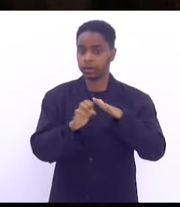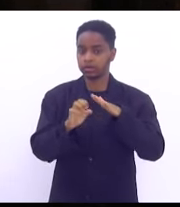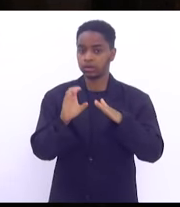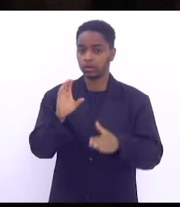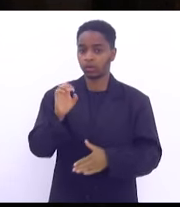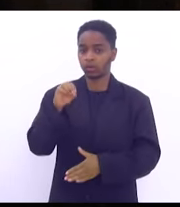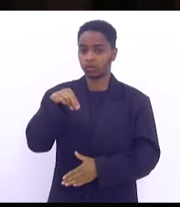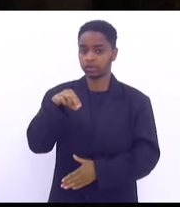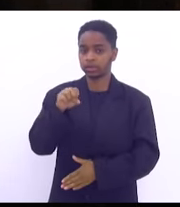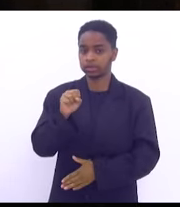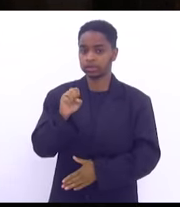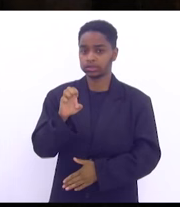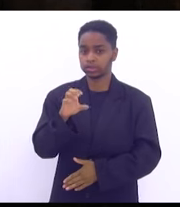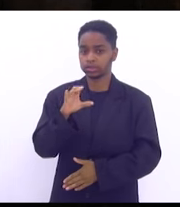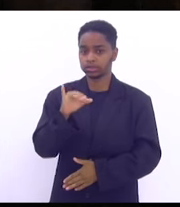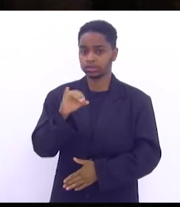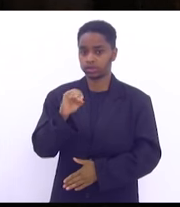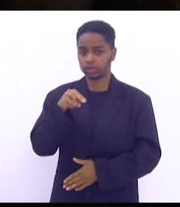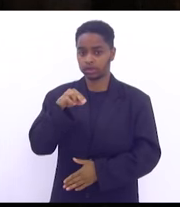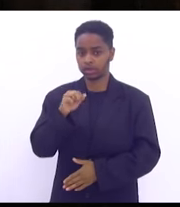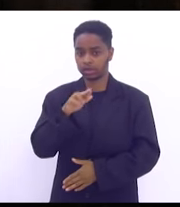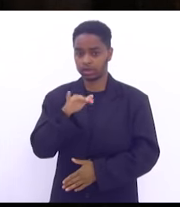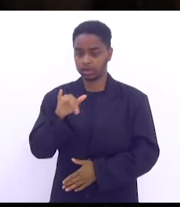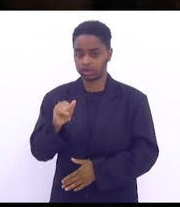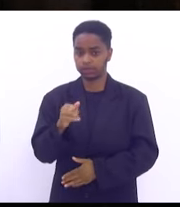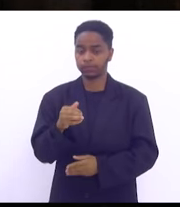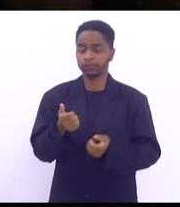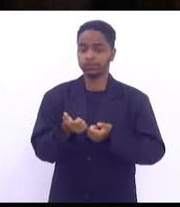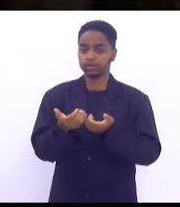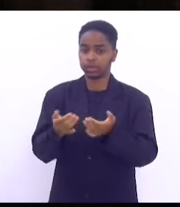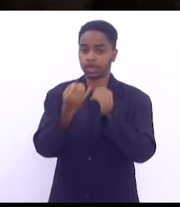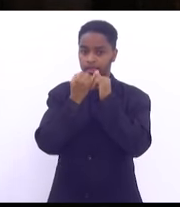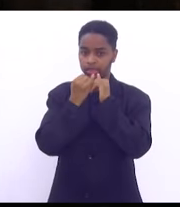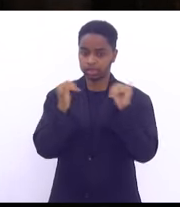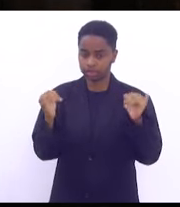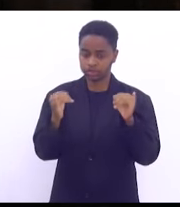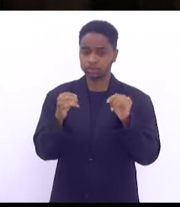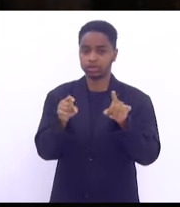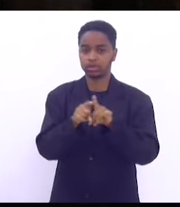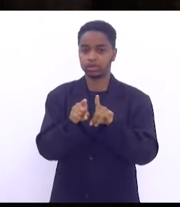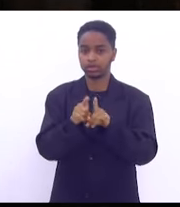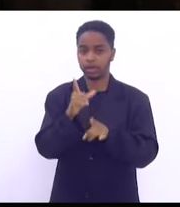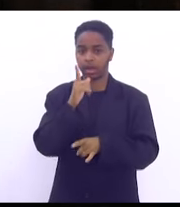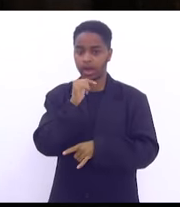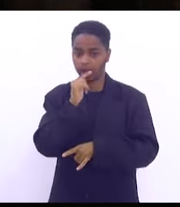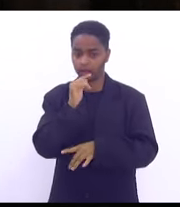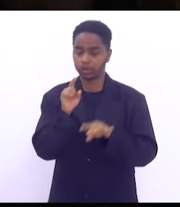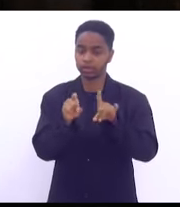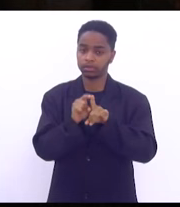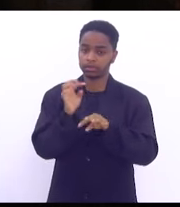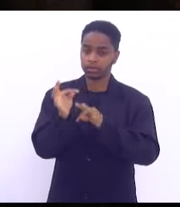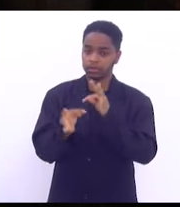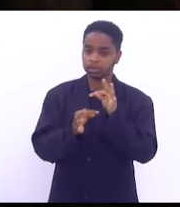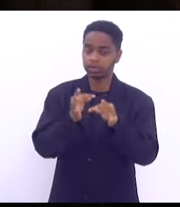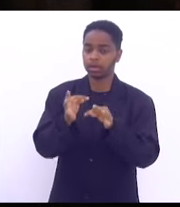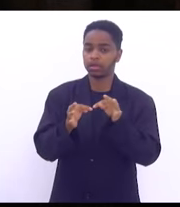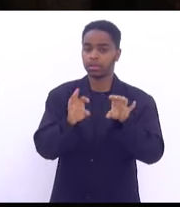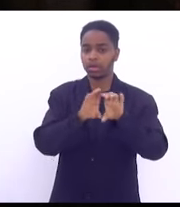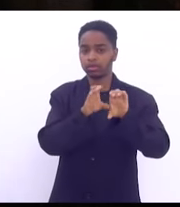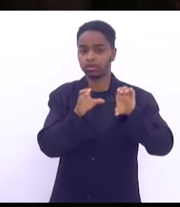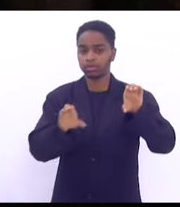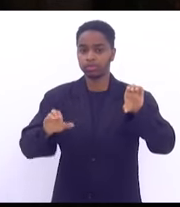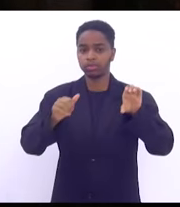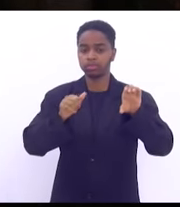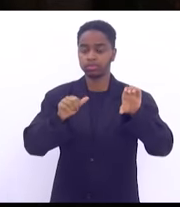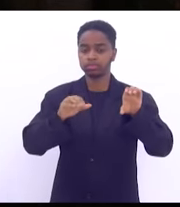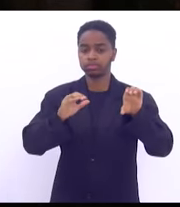de serviço de fornecimento de energia elétrica e concessionária também de fornecimento de água e tratamento de esgoto.